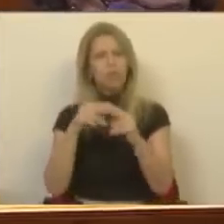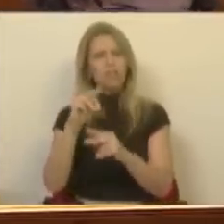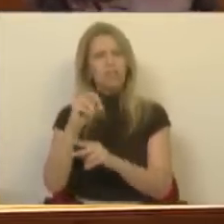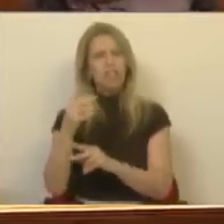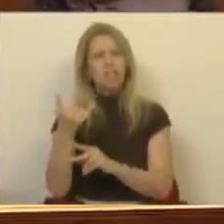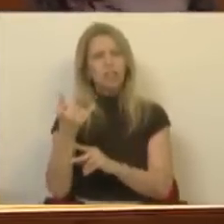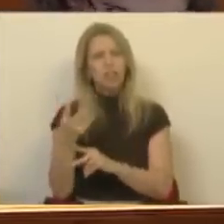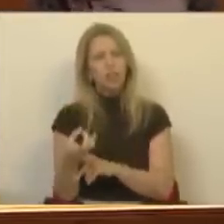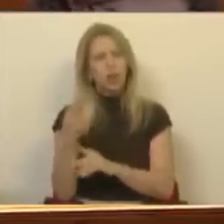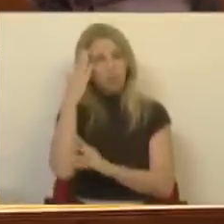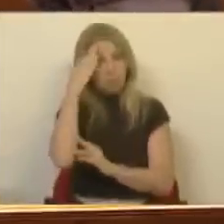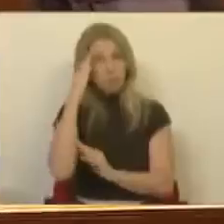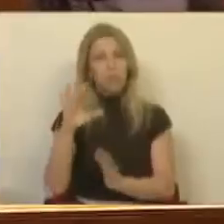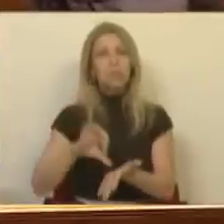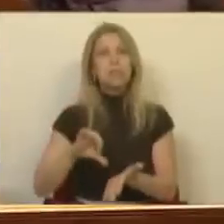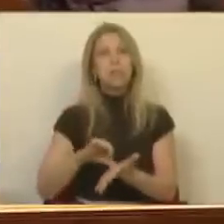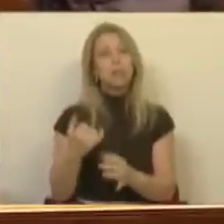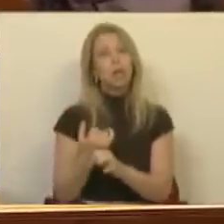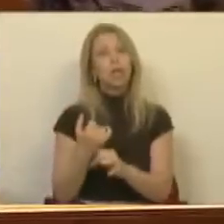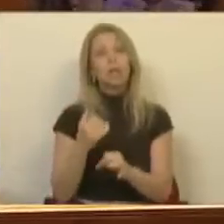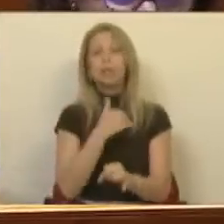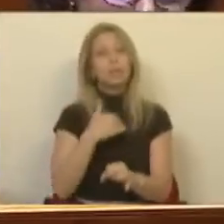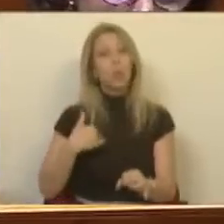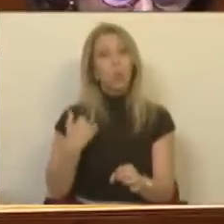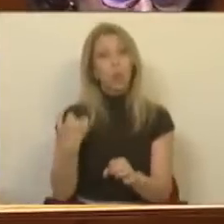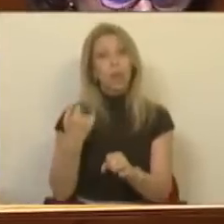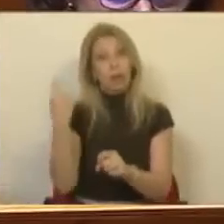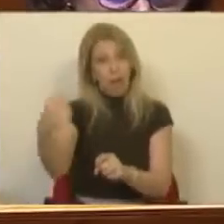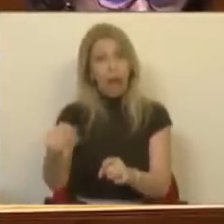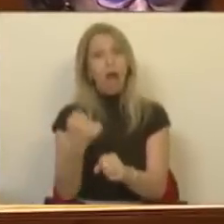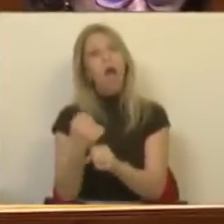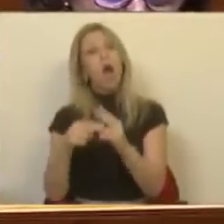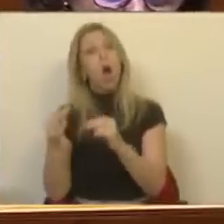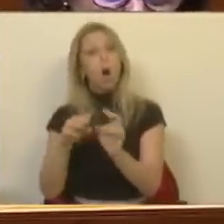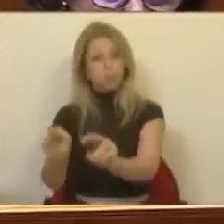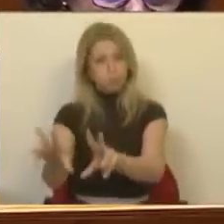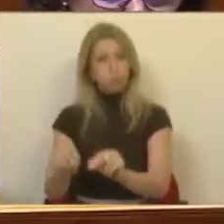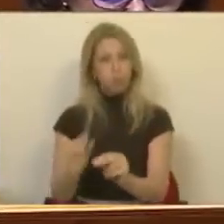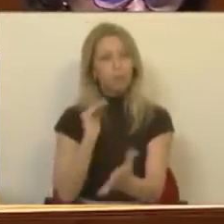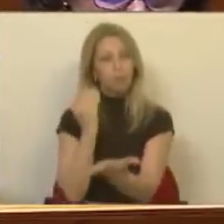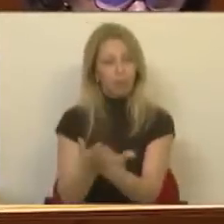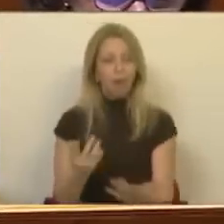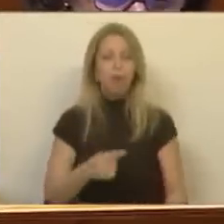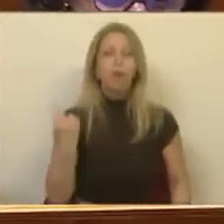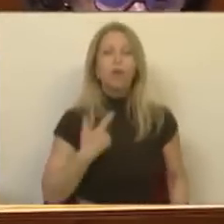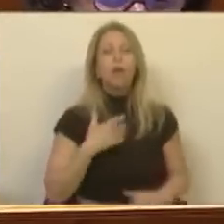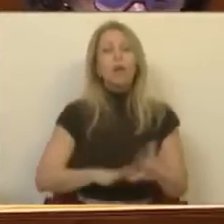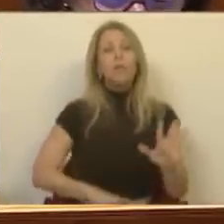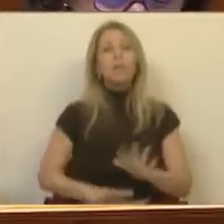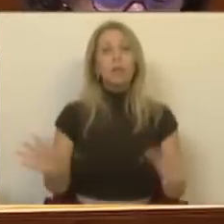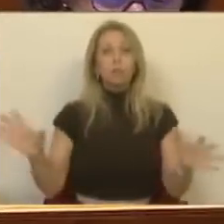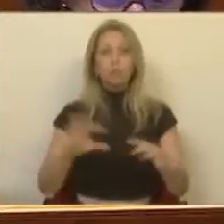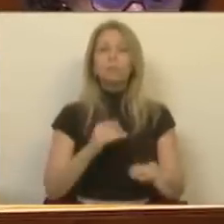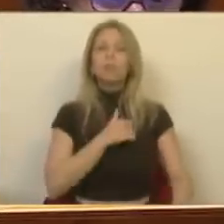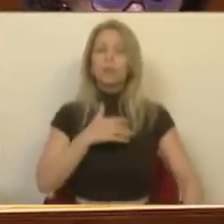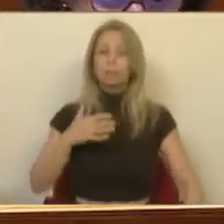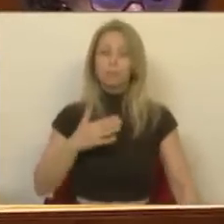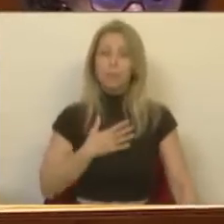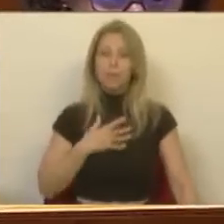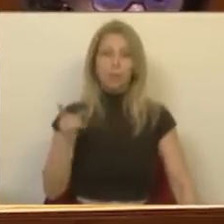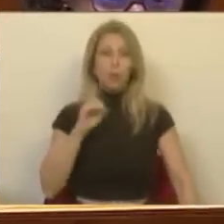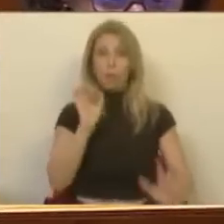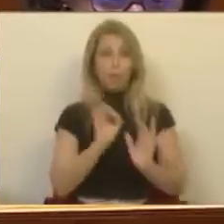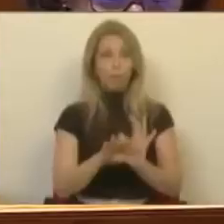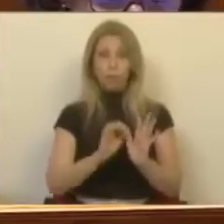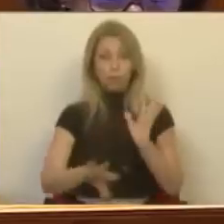sempre saúde já para esse tempo nós o que fizemos por exemplo relativamente às empresas não foi os